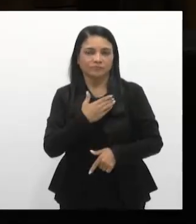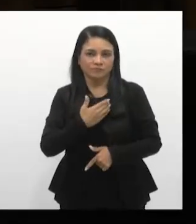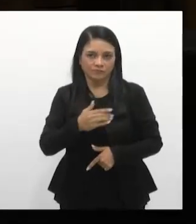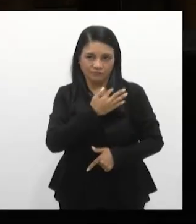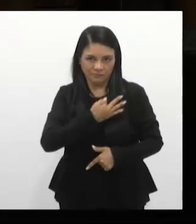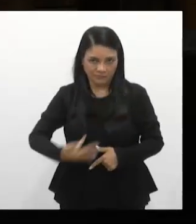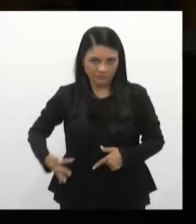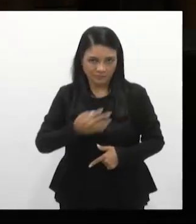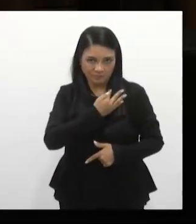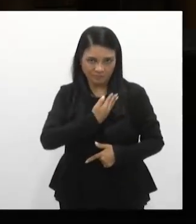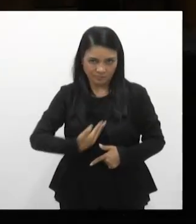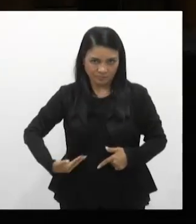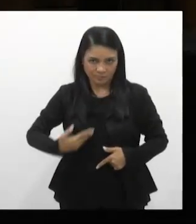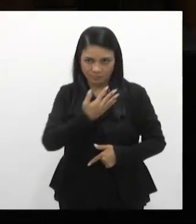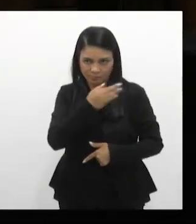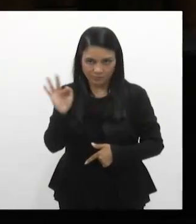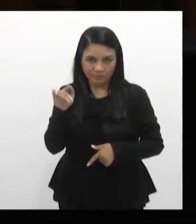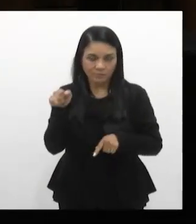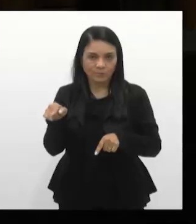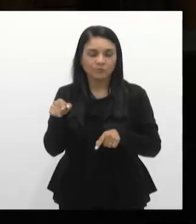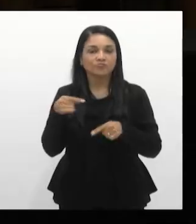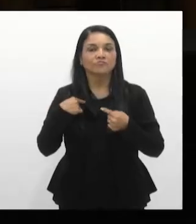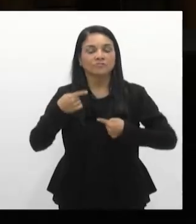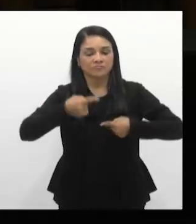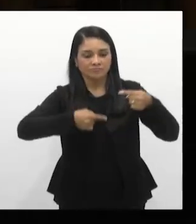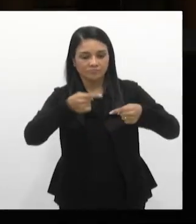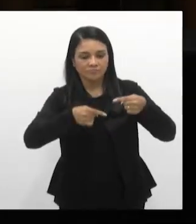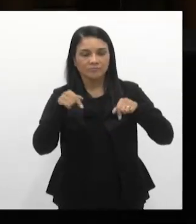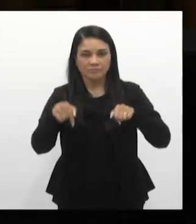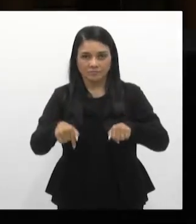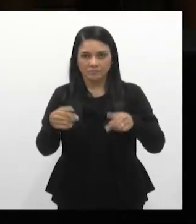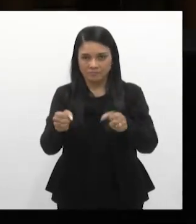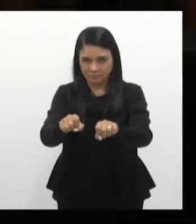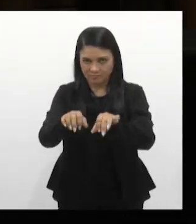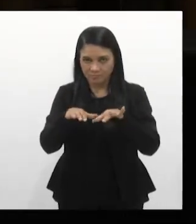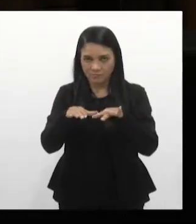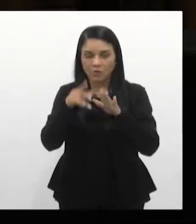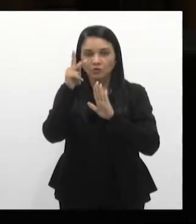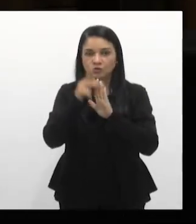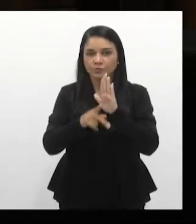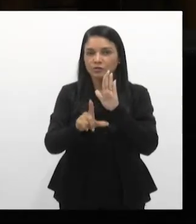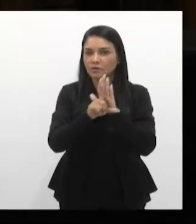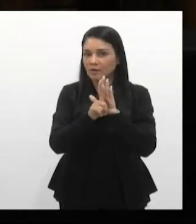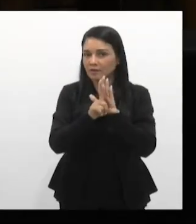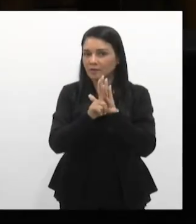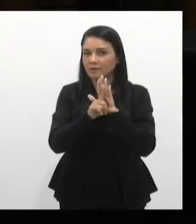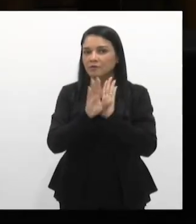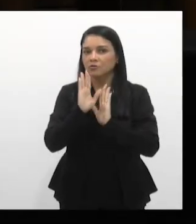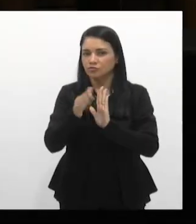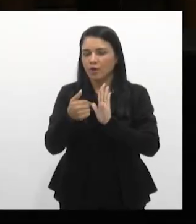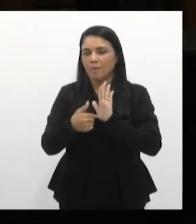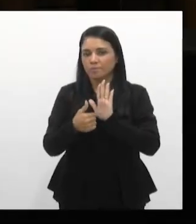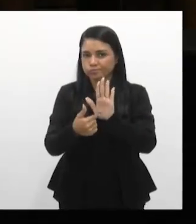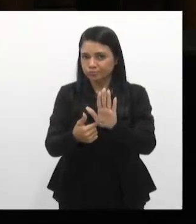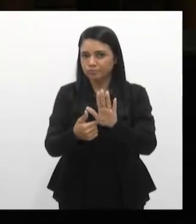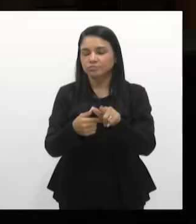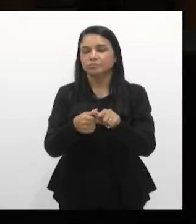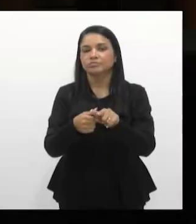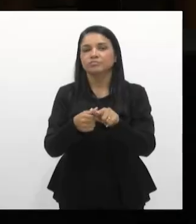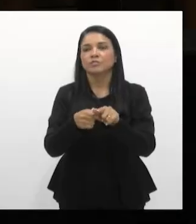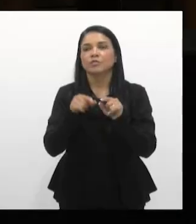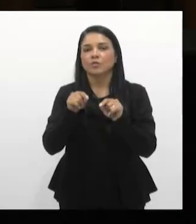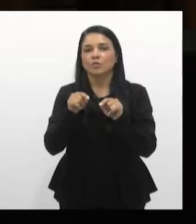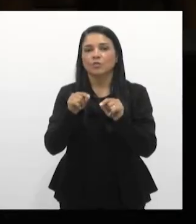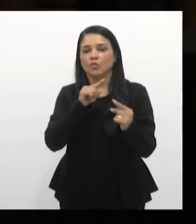nós trazermos a debate aqui nesse plenário os projetos de lei que eu já apresentei em função,